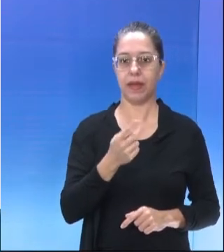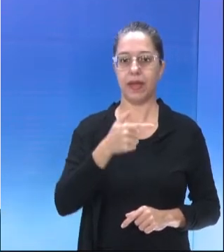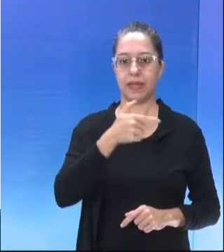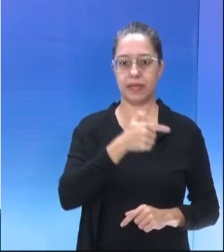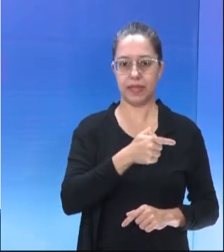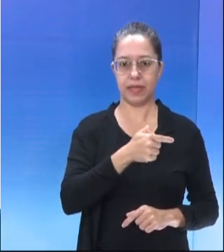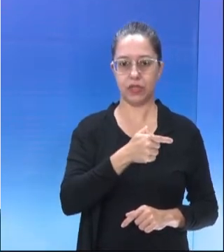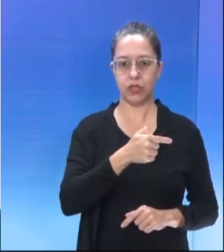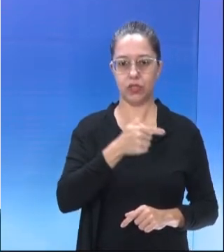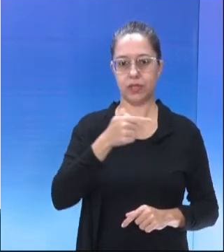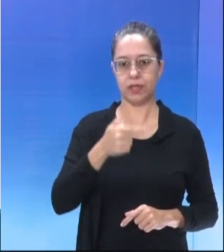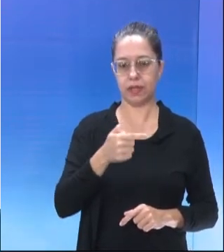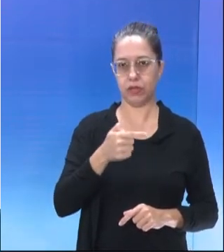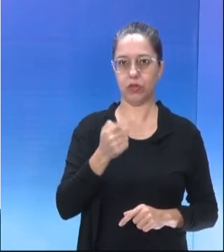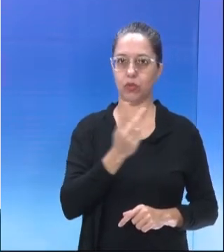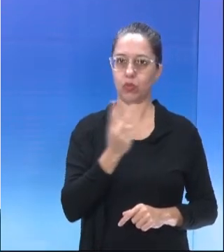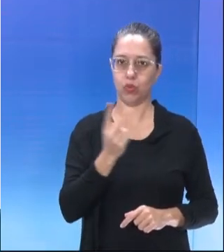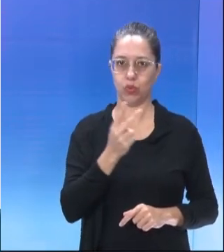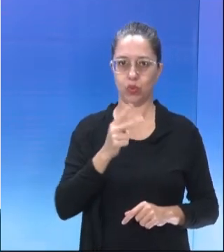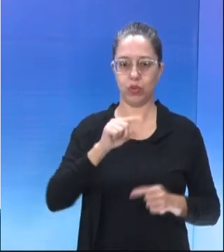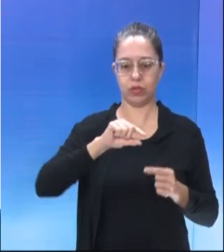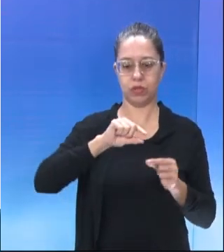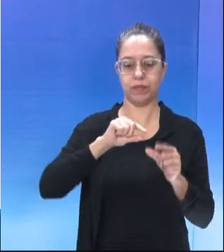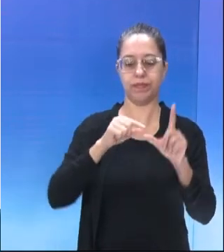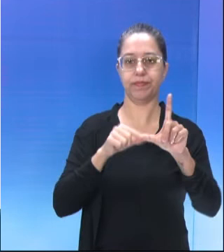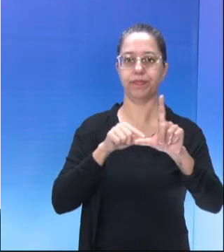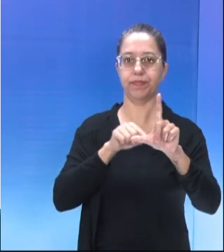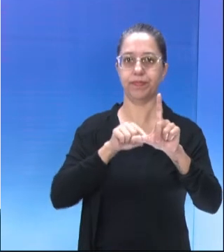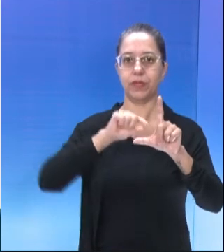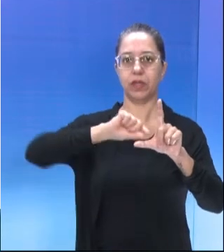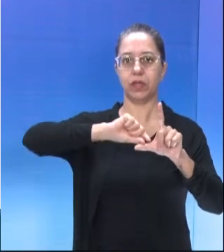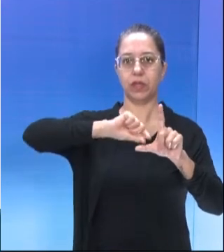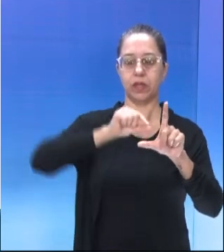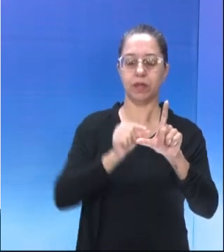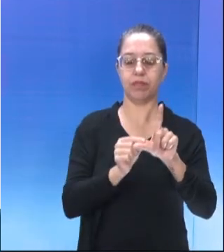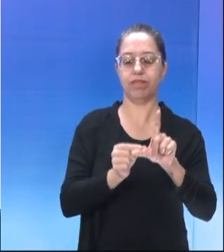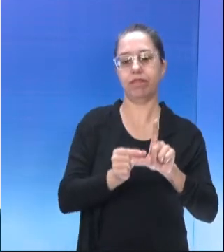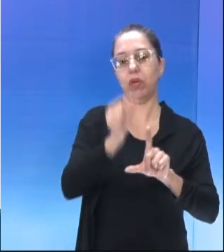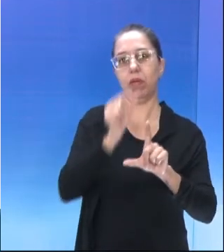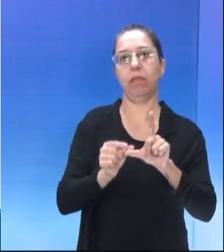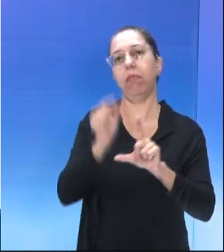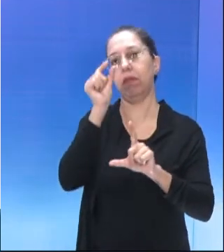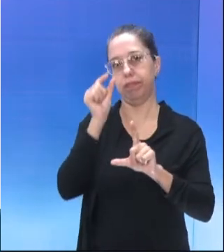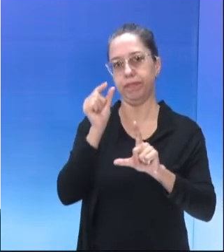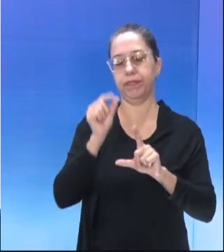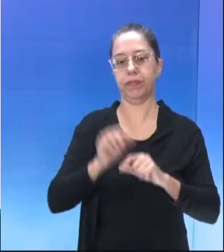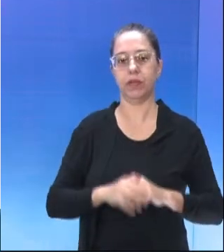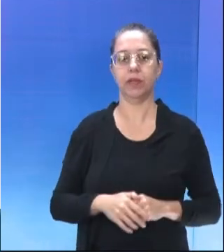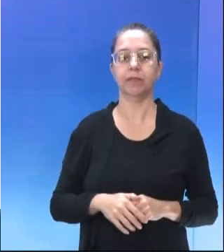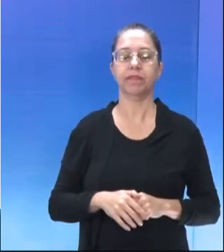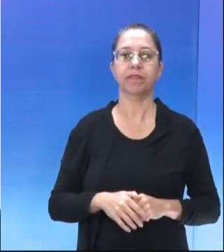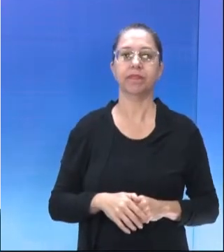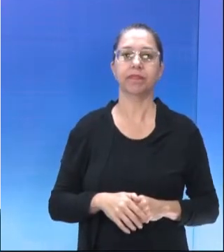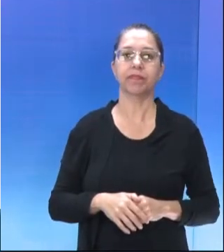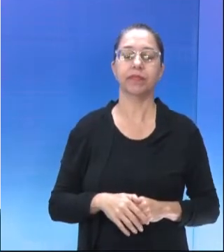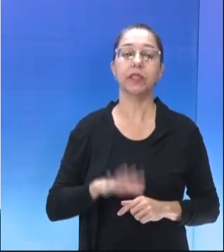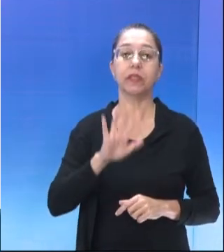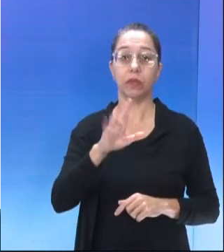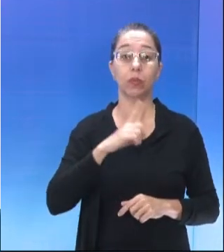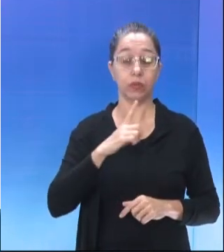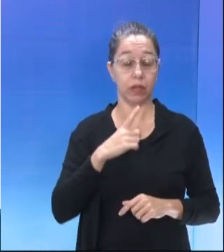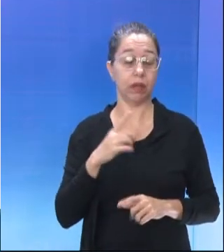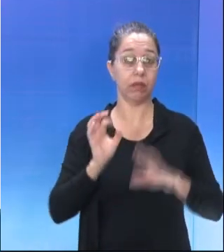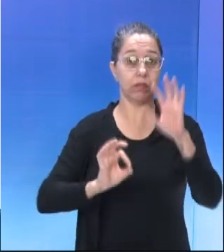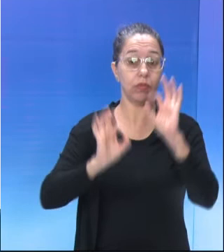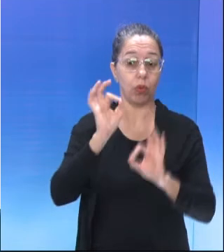amostragem aqui, é a temperatura. Então, você vê aqui, ó, essa elevação do gráfico aqui é a atividade